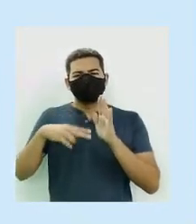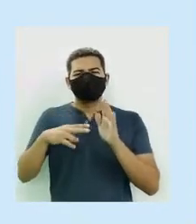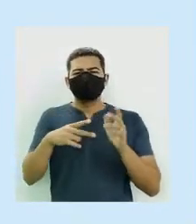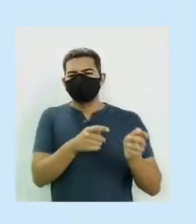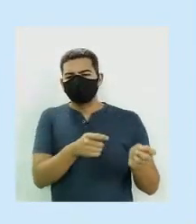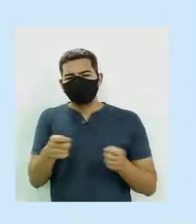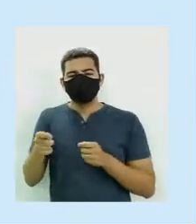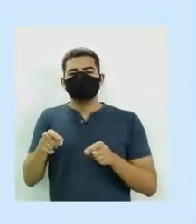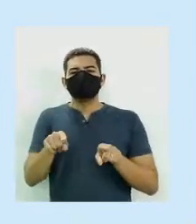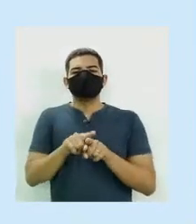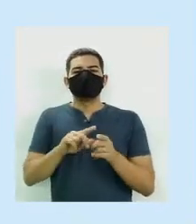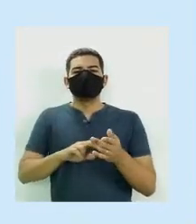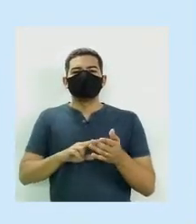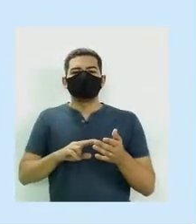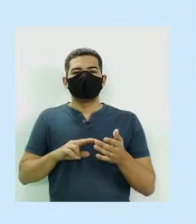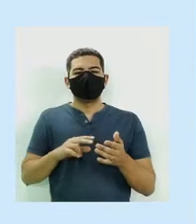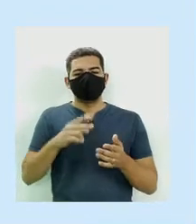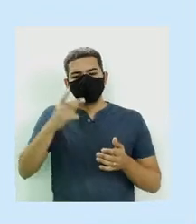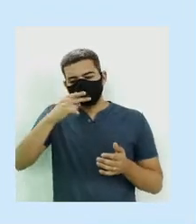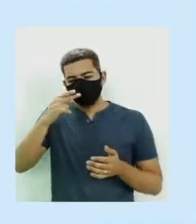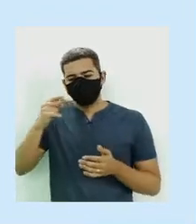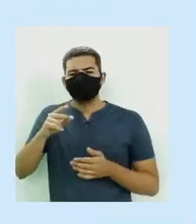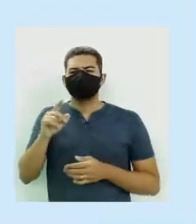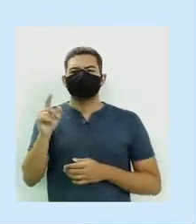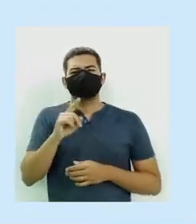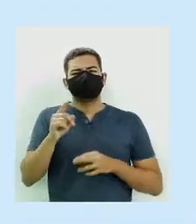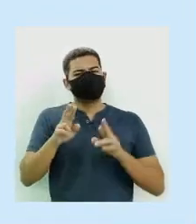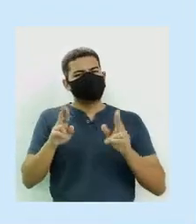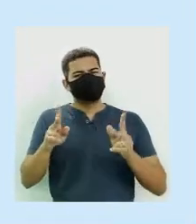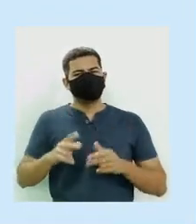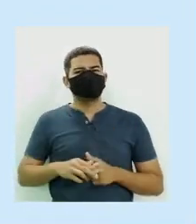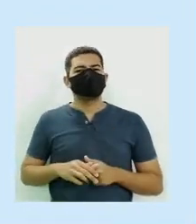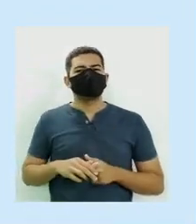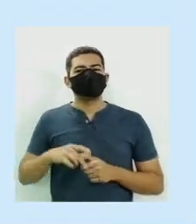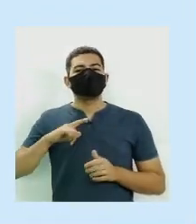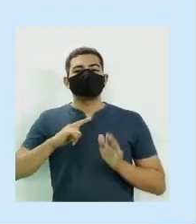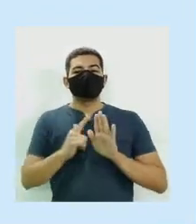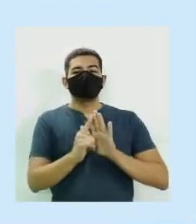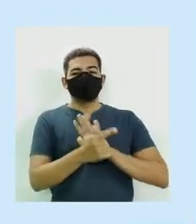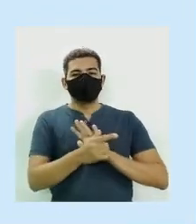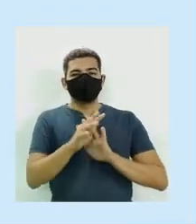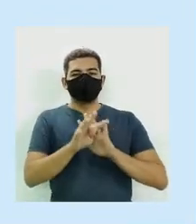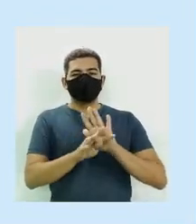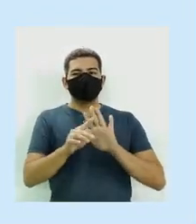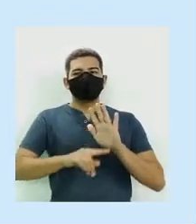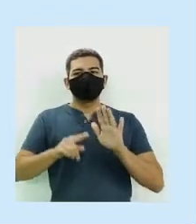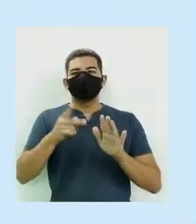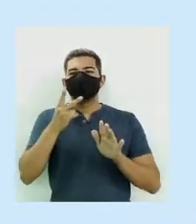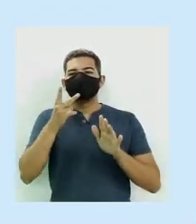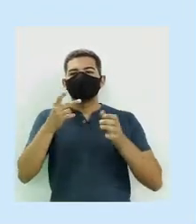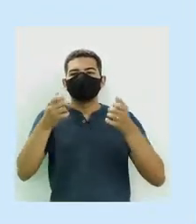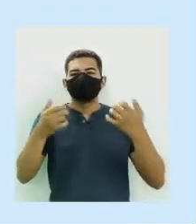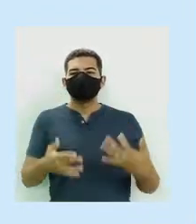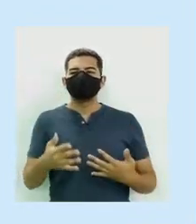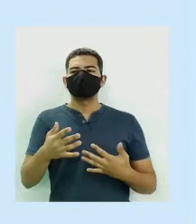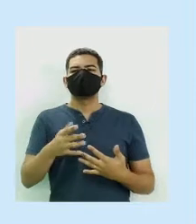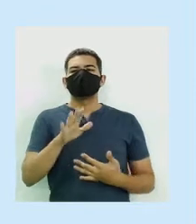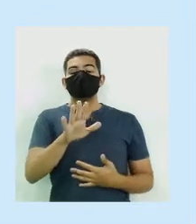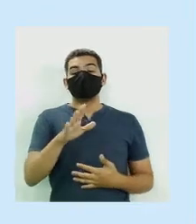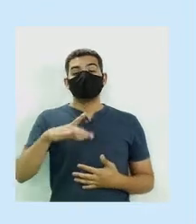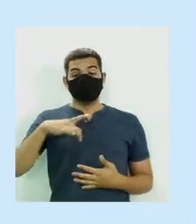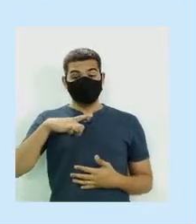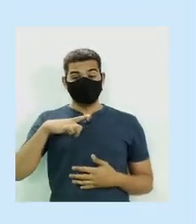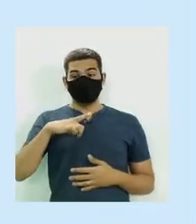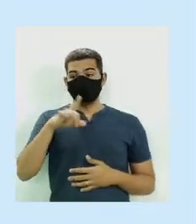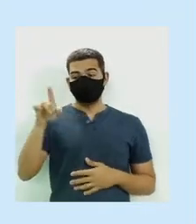e interpretar tudo ao pé da letra. Às vezes, dependendo do gênero textual que a gente está falando, que a gente está lendo, a gente vai ver